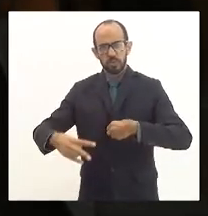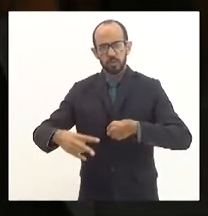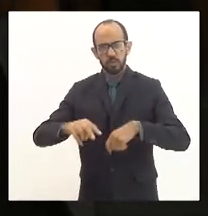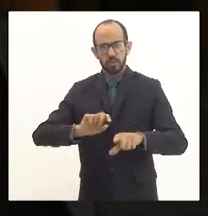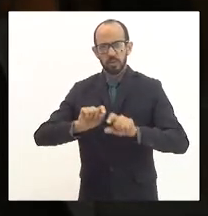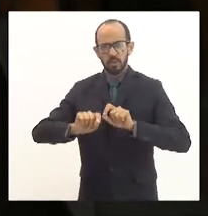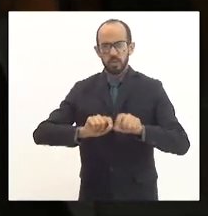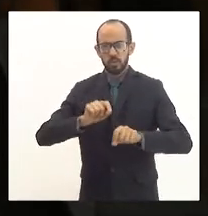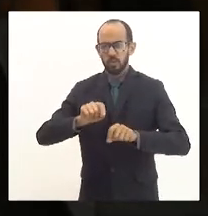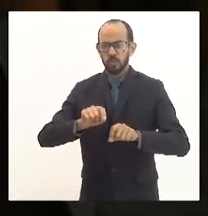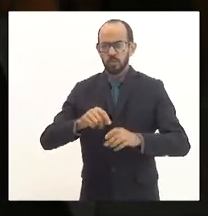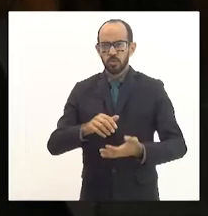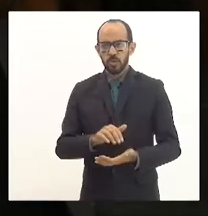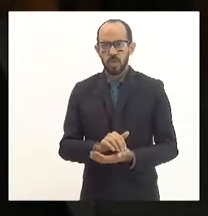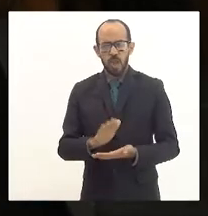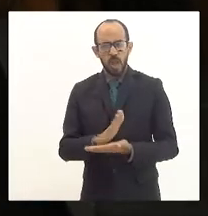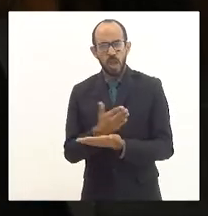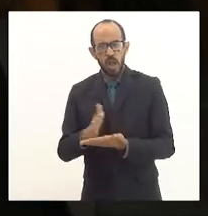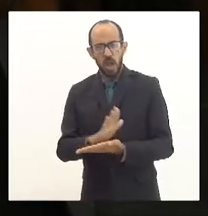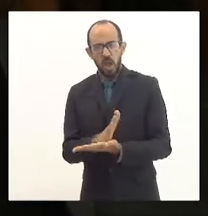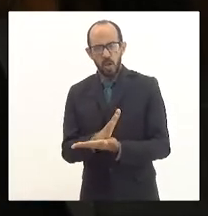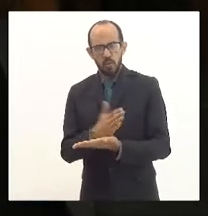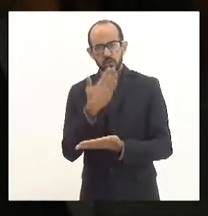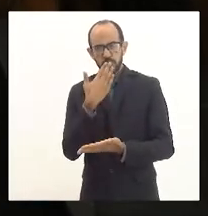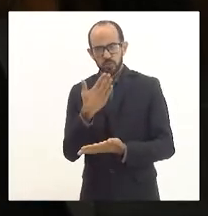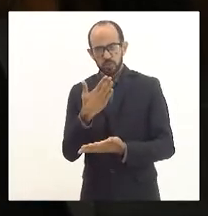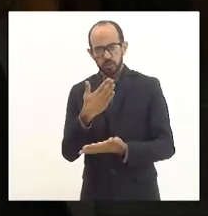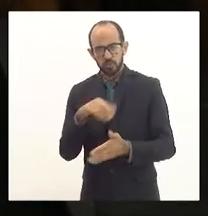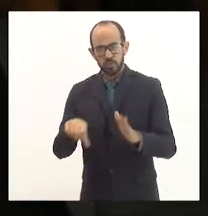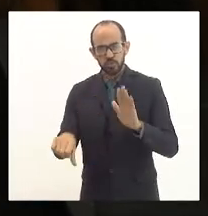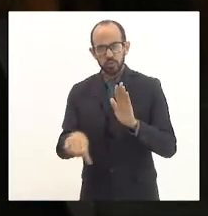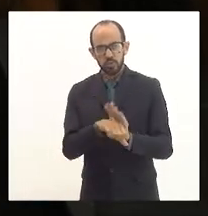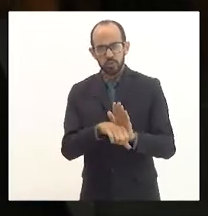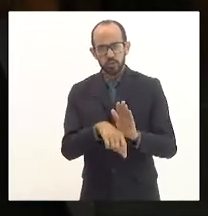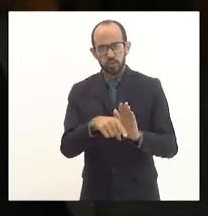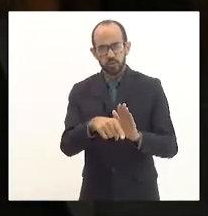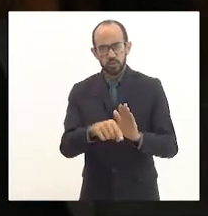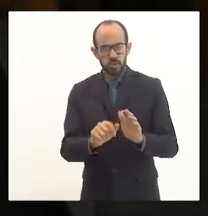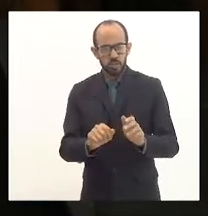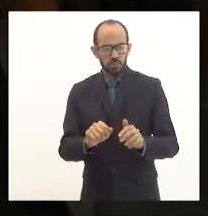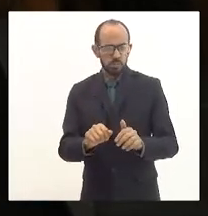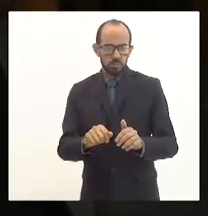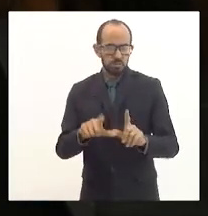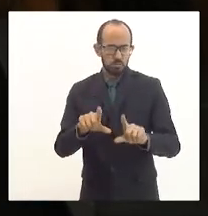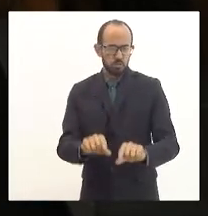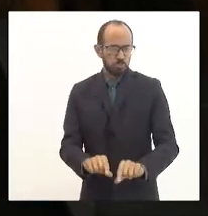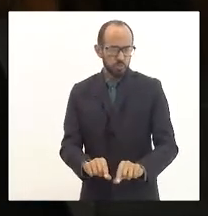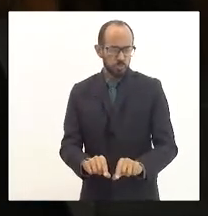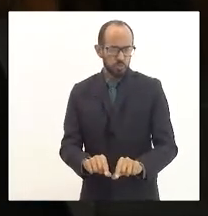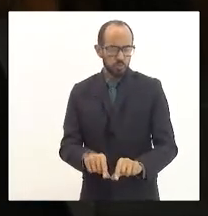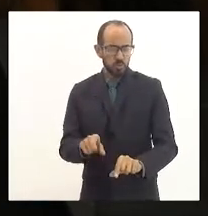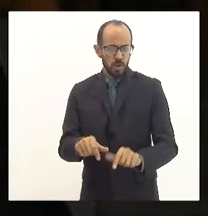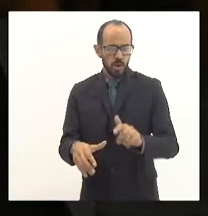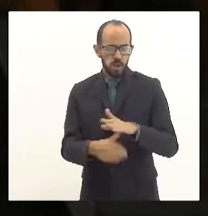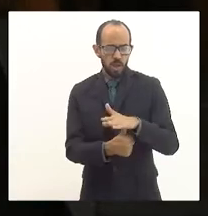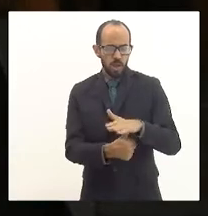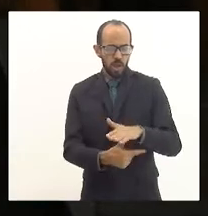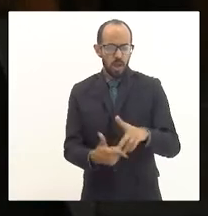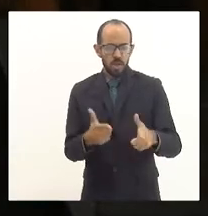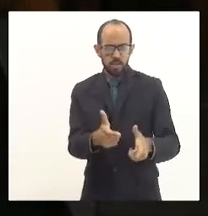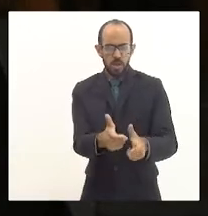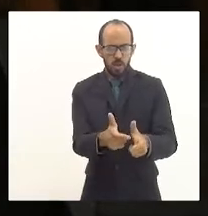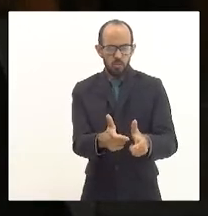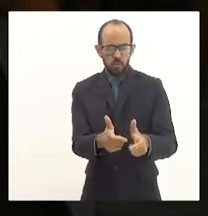alguns tipos criminais caíram Como roubar aos alto e disse ah